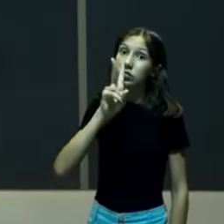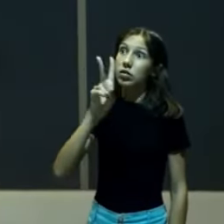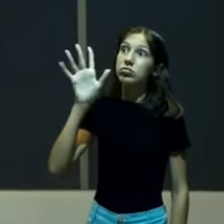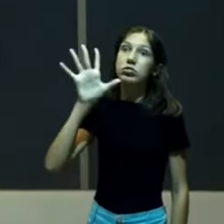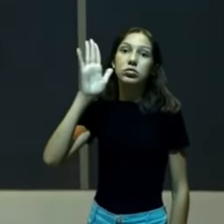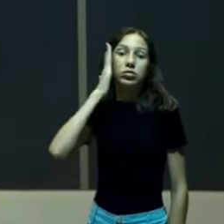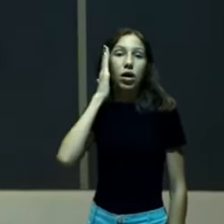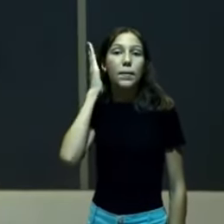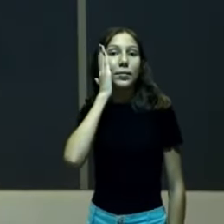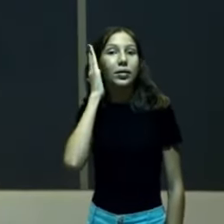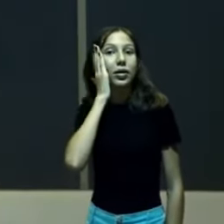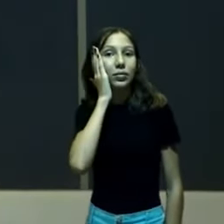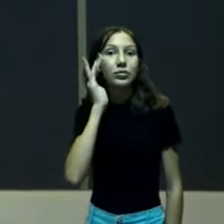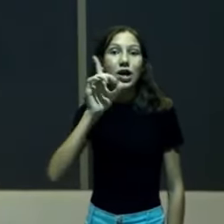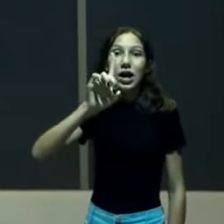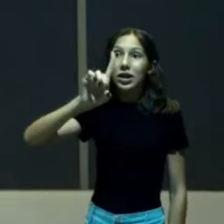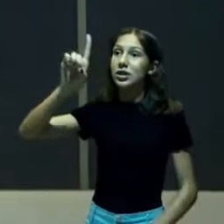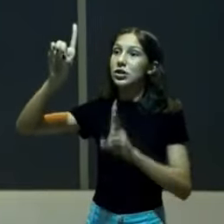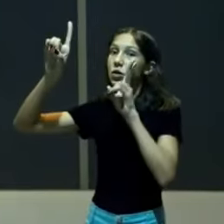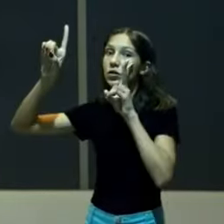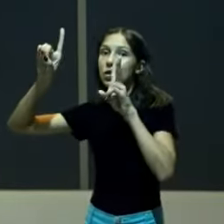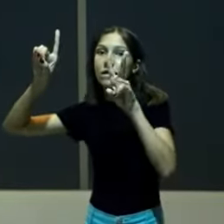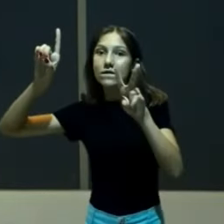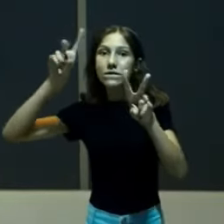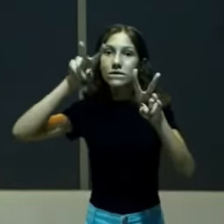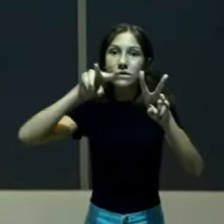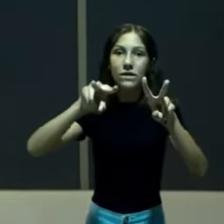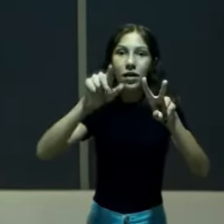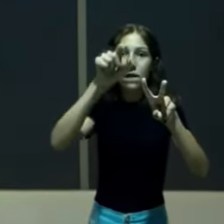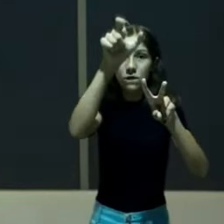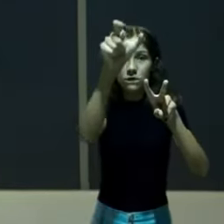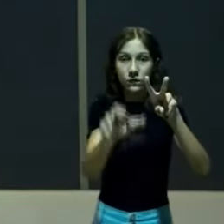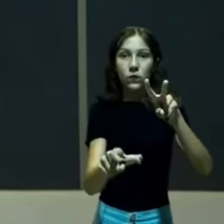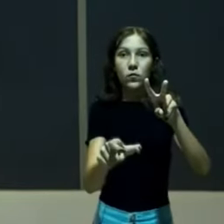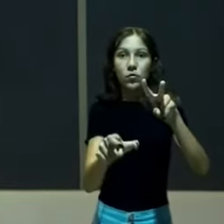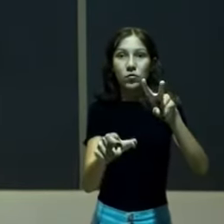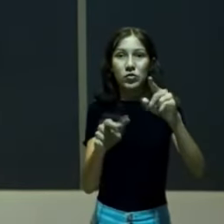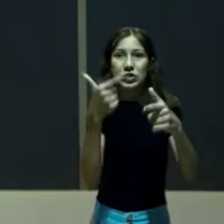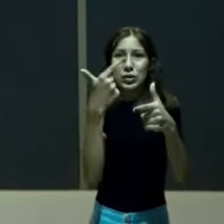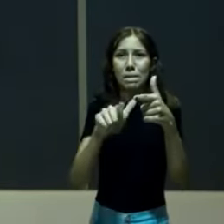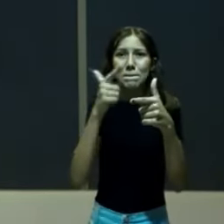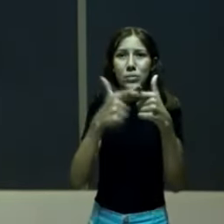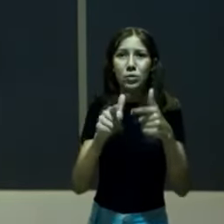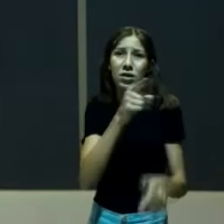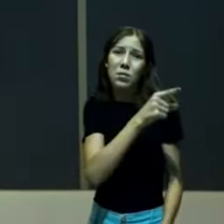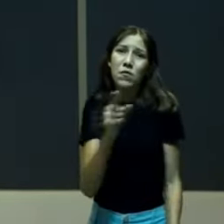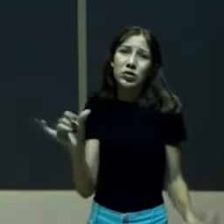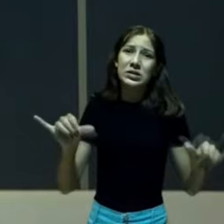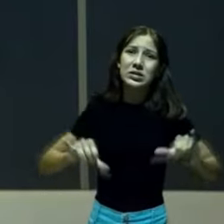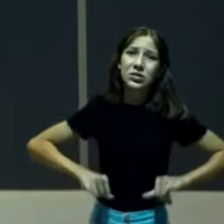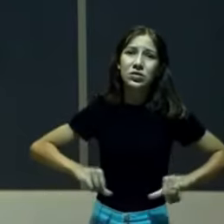vê. Deus tem visto a sua entrega. Deus tem visto o que você vem